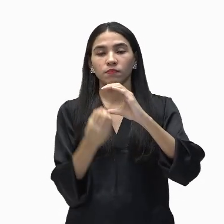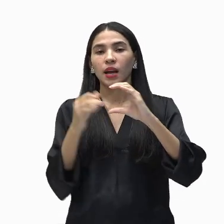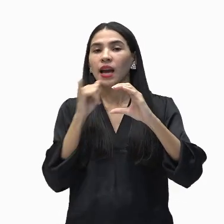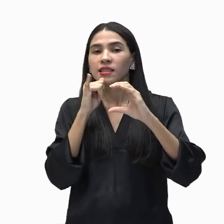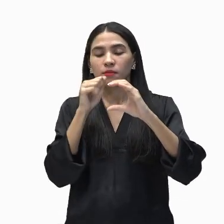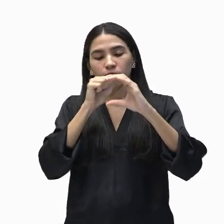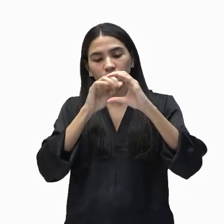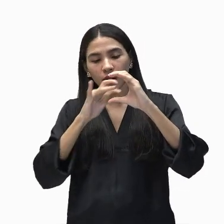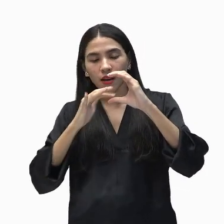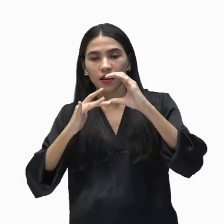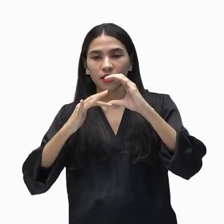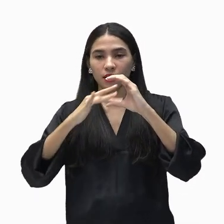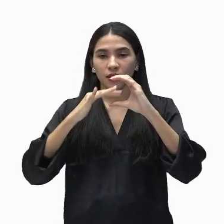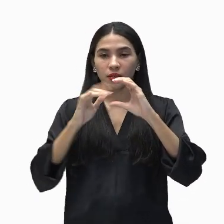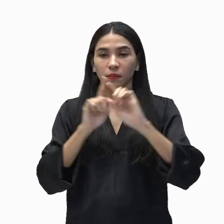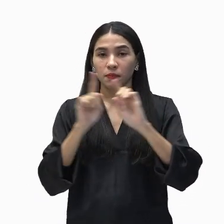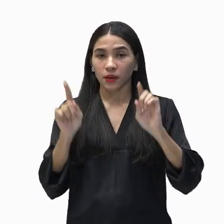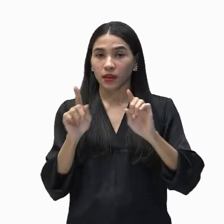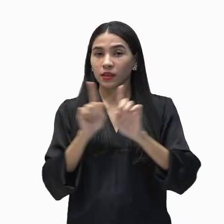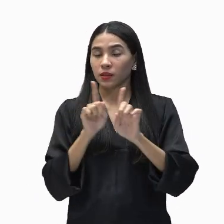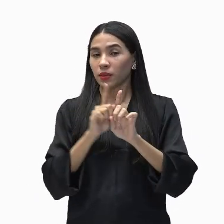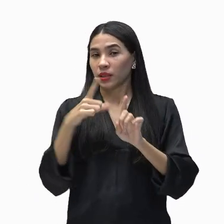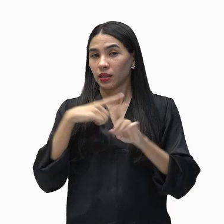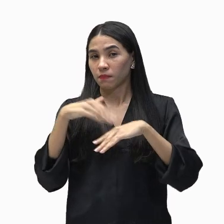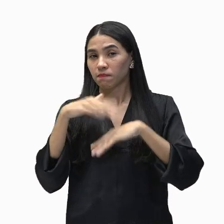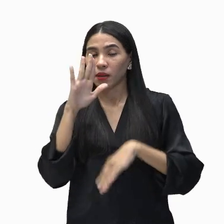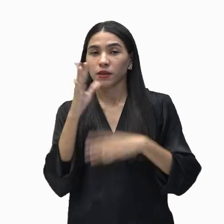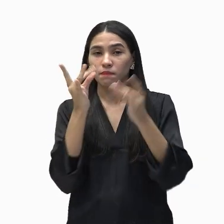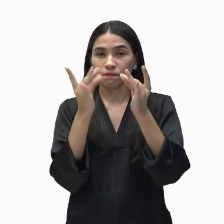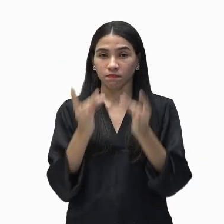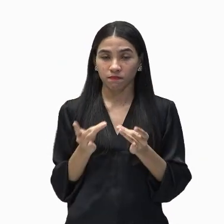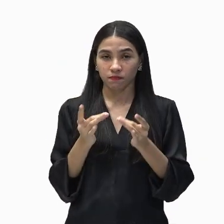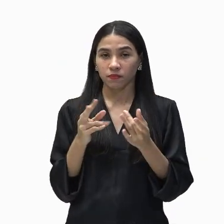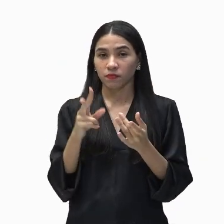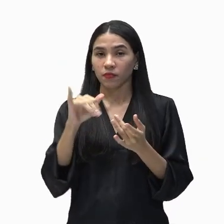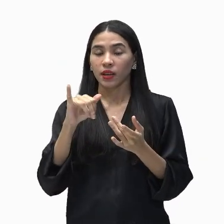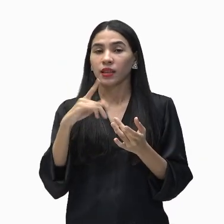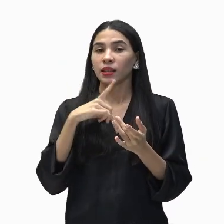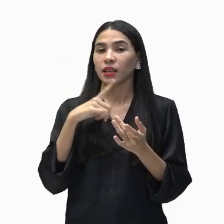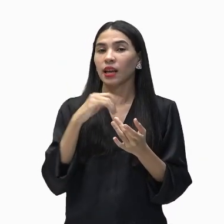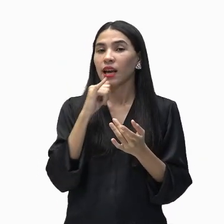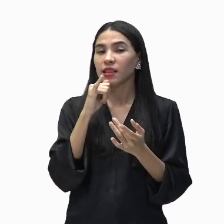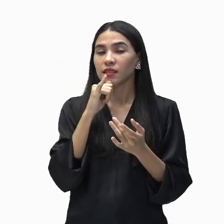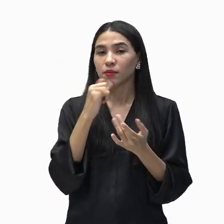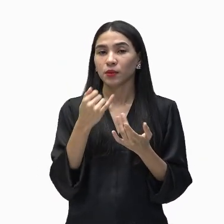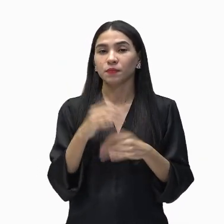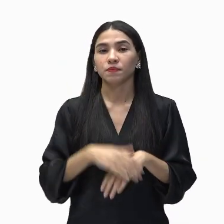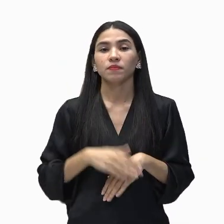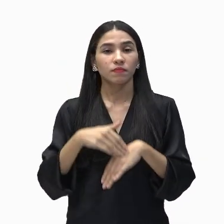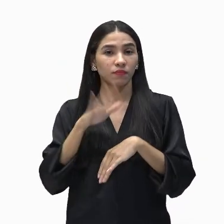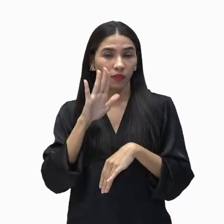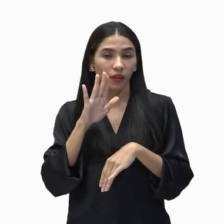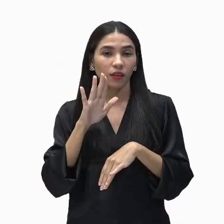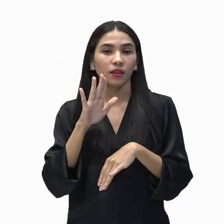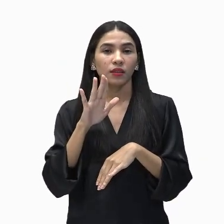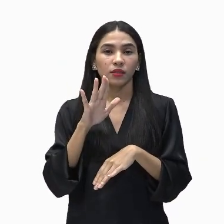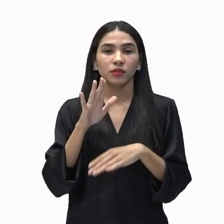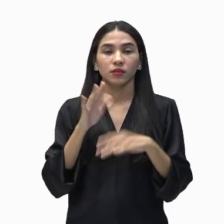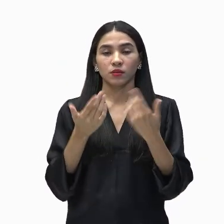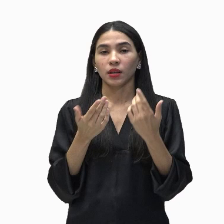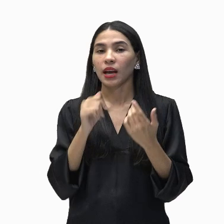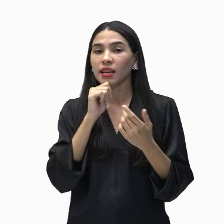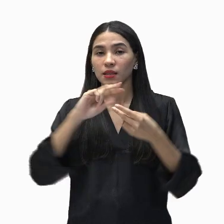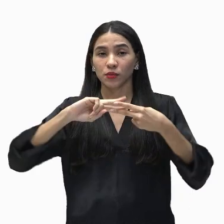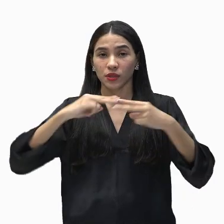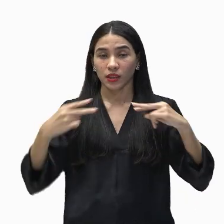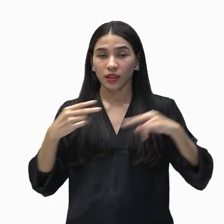no citoplasma, mas existem aqueles mais complexos que vão ter algo mais do que o material